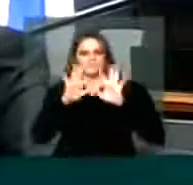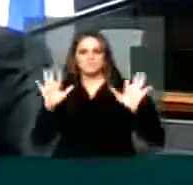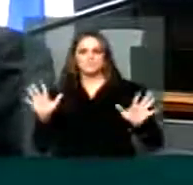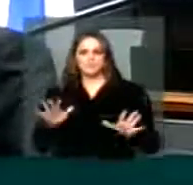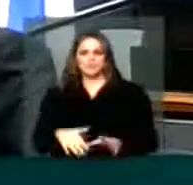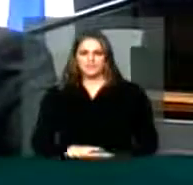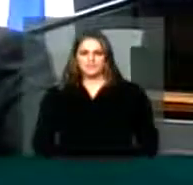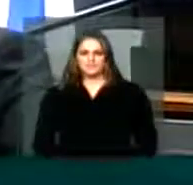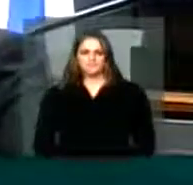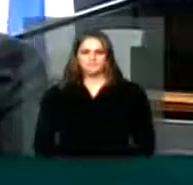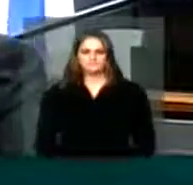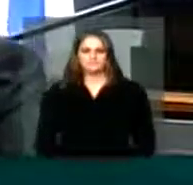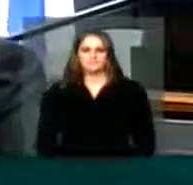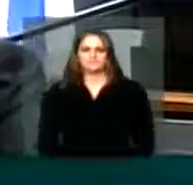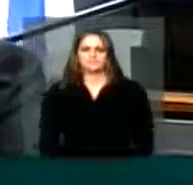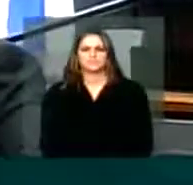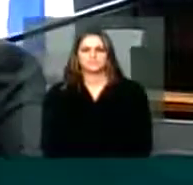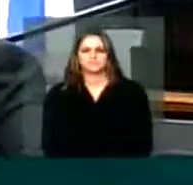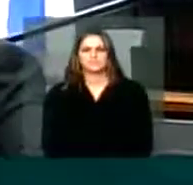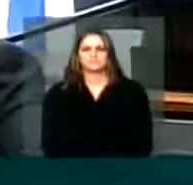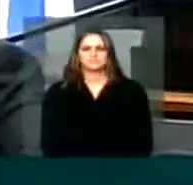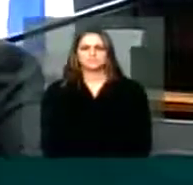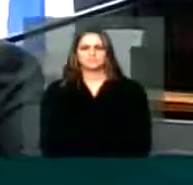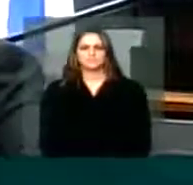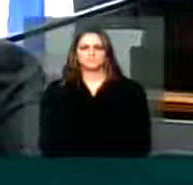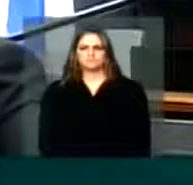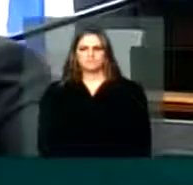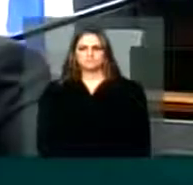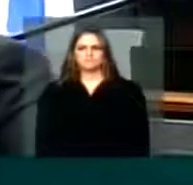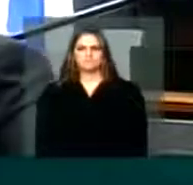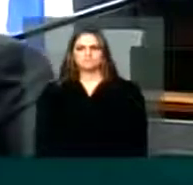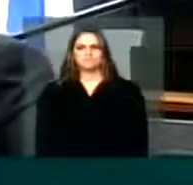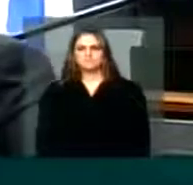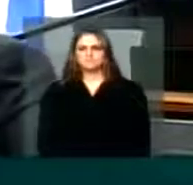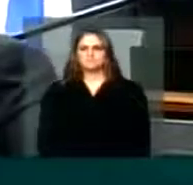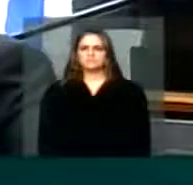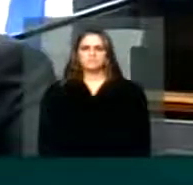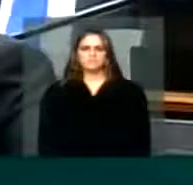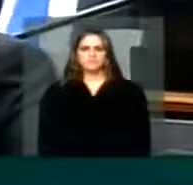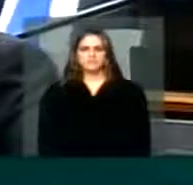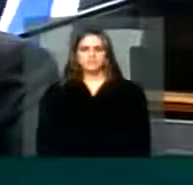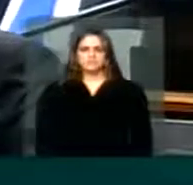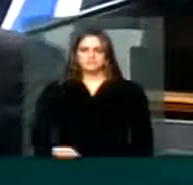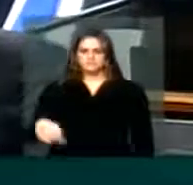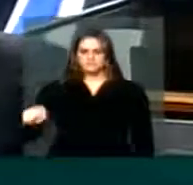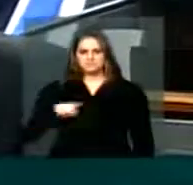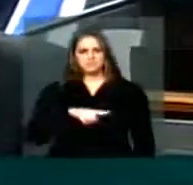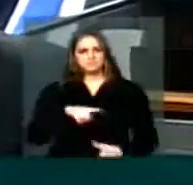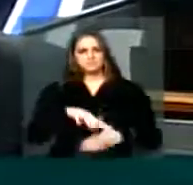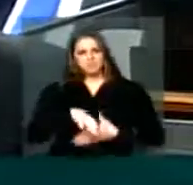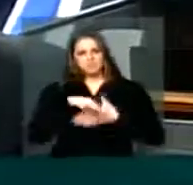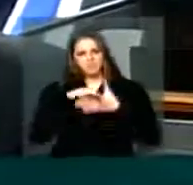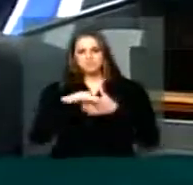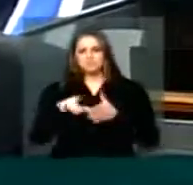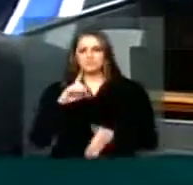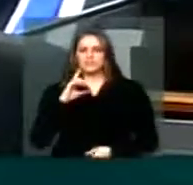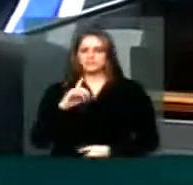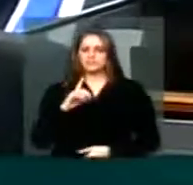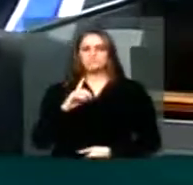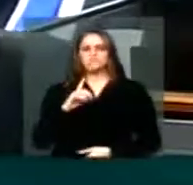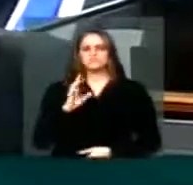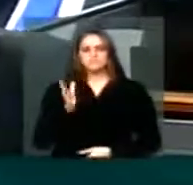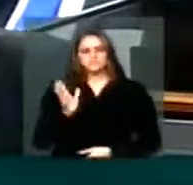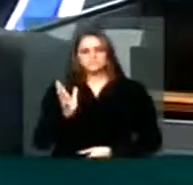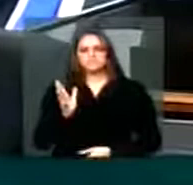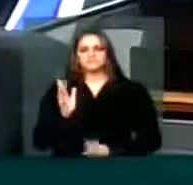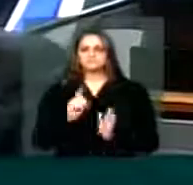por vossa excelência e por todos os líderes que nos antes a fragilidade nas